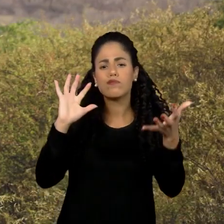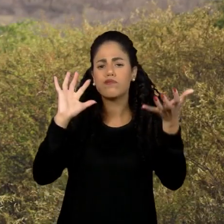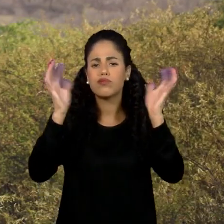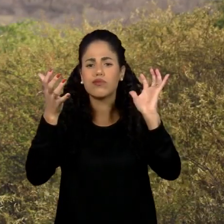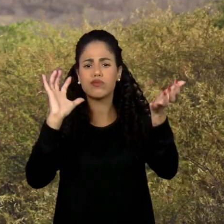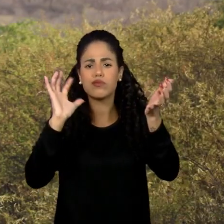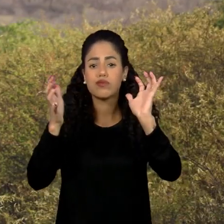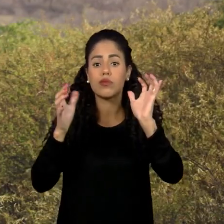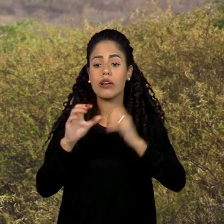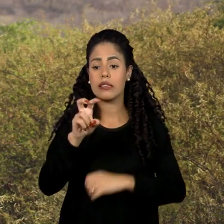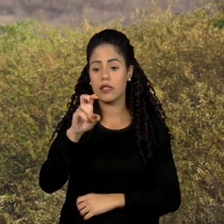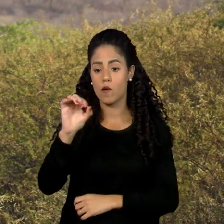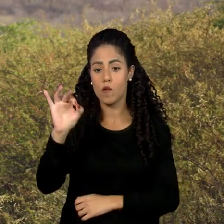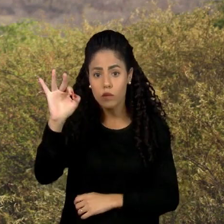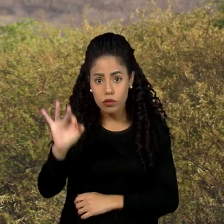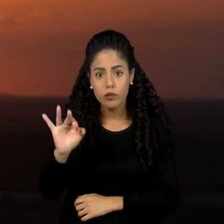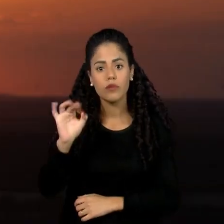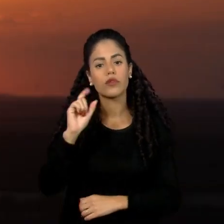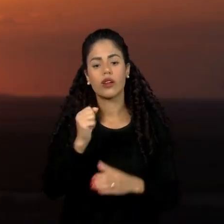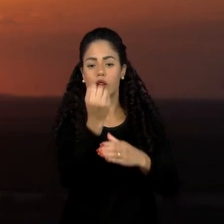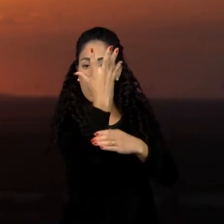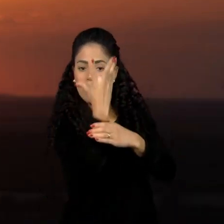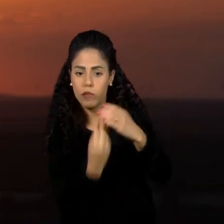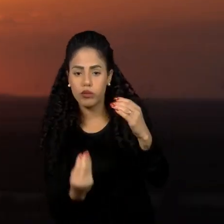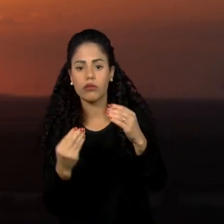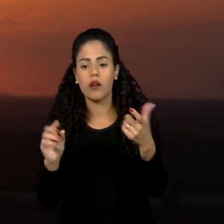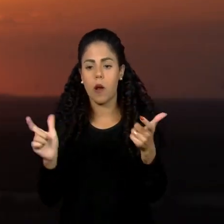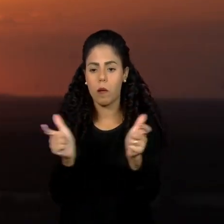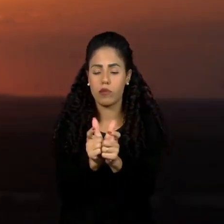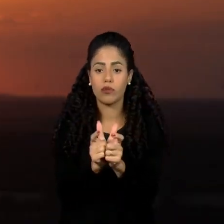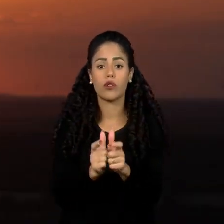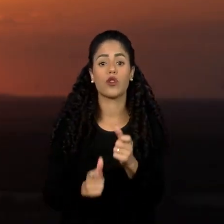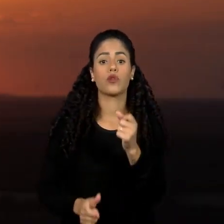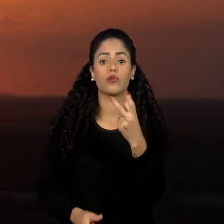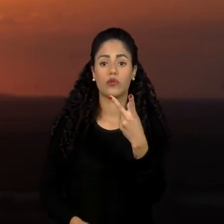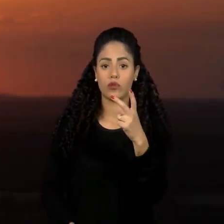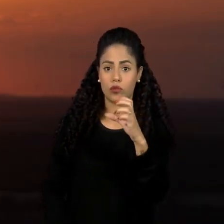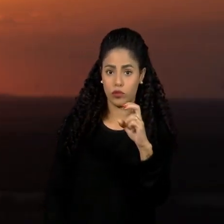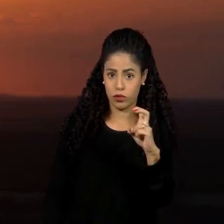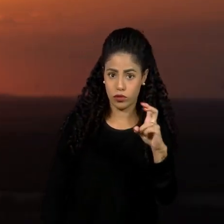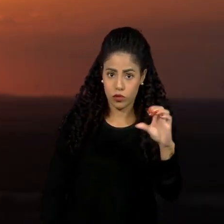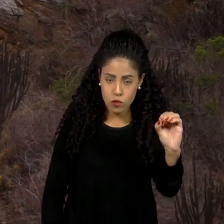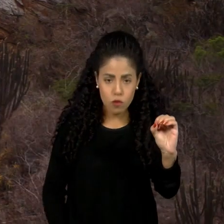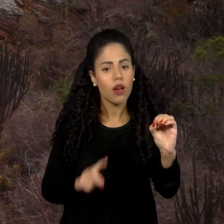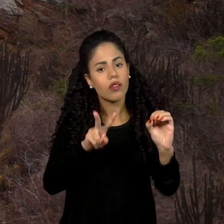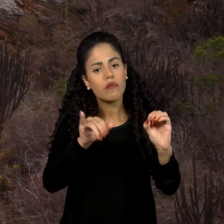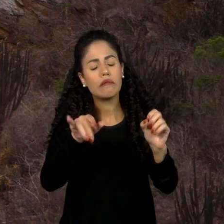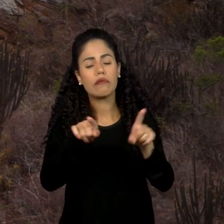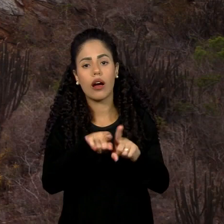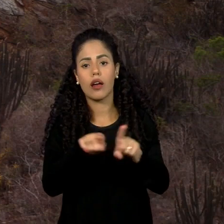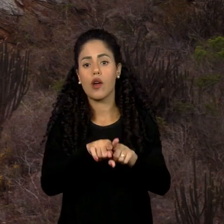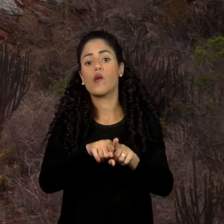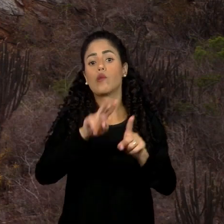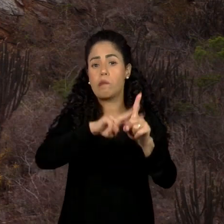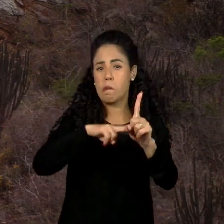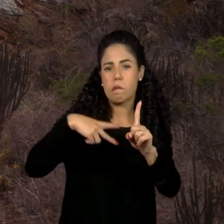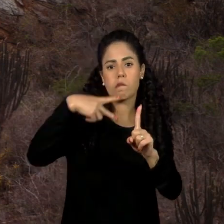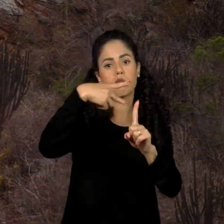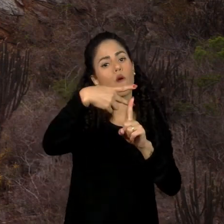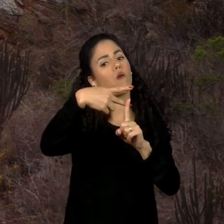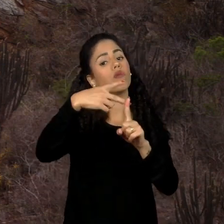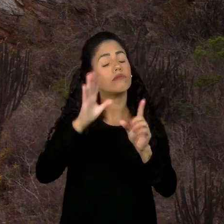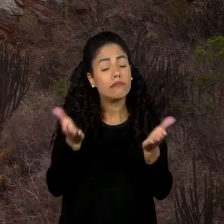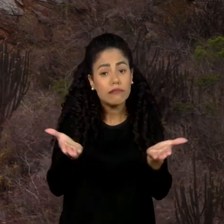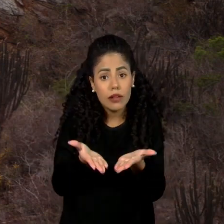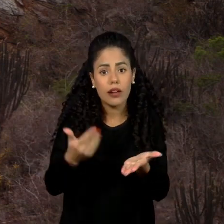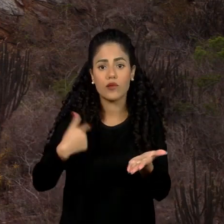50 espécies desaparecerão. No pior, serão 250, um número 5 vezes maior. Há